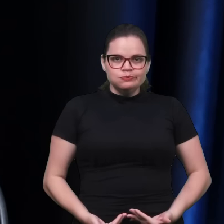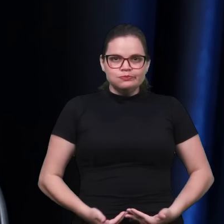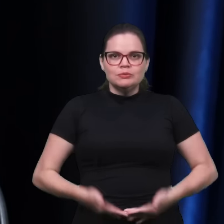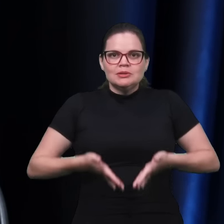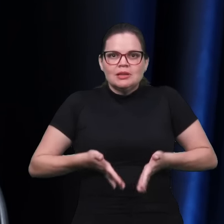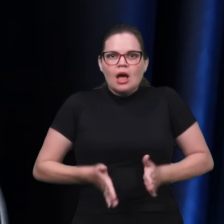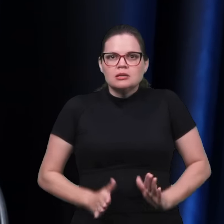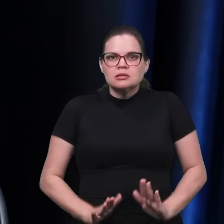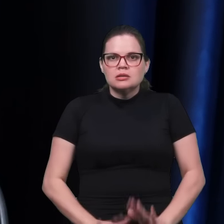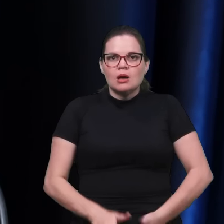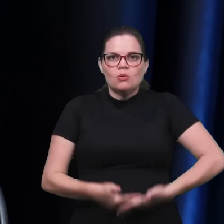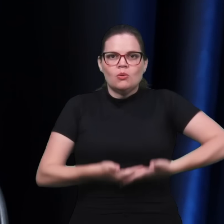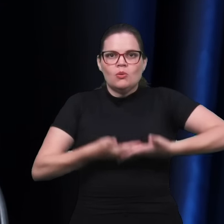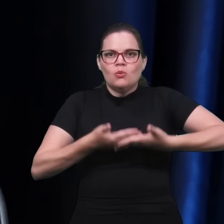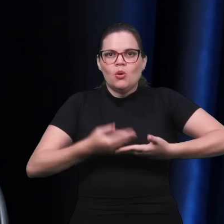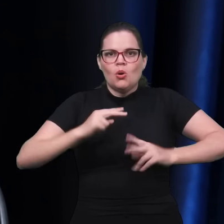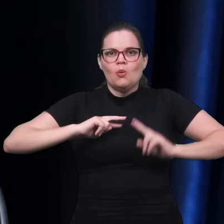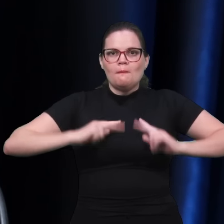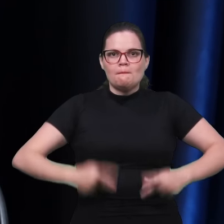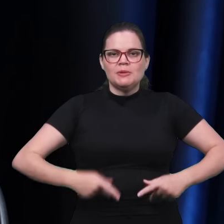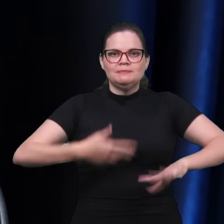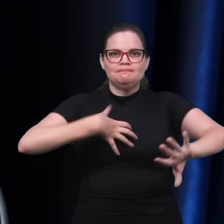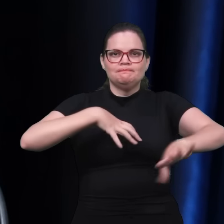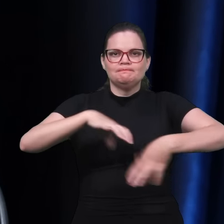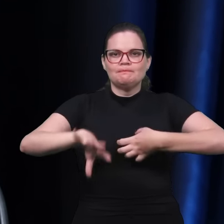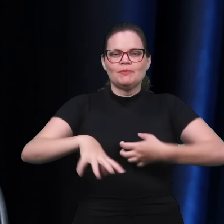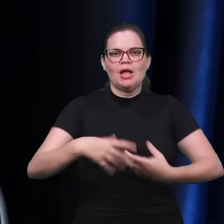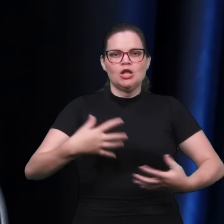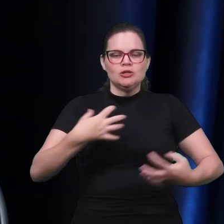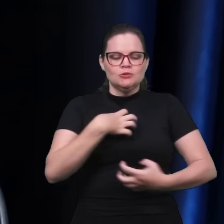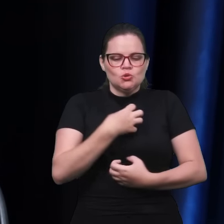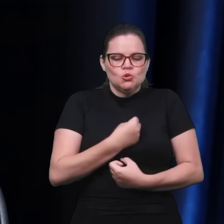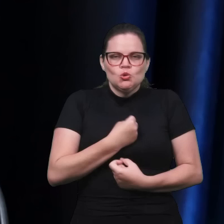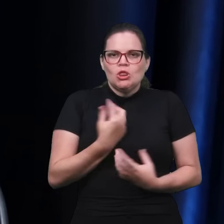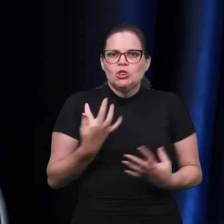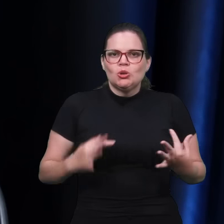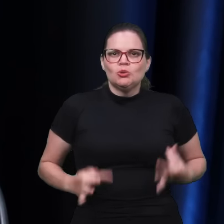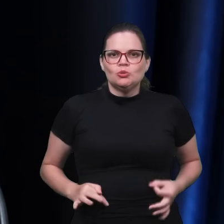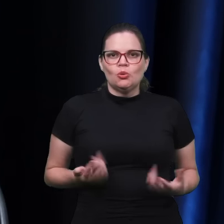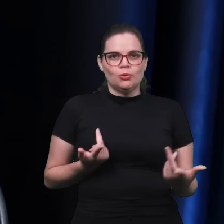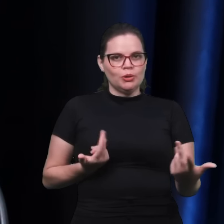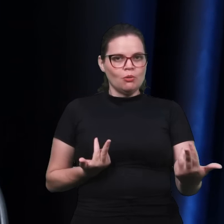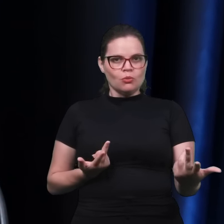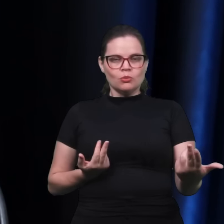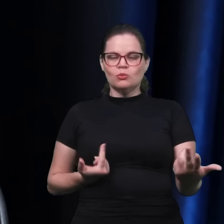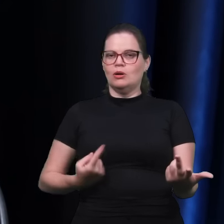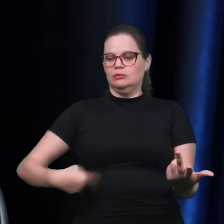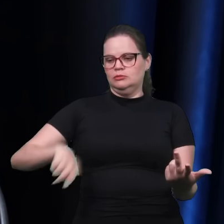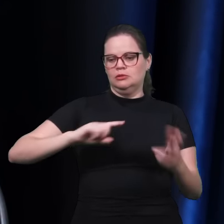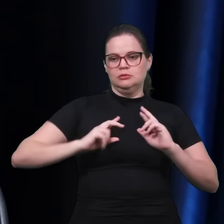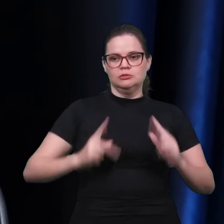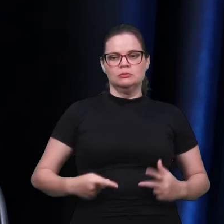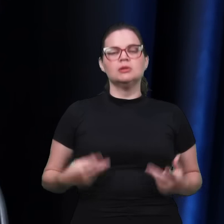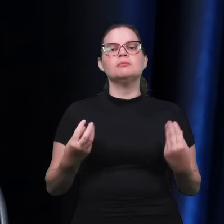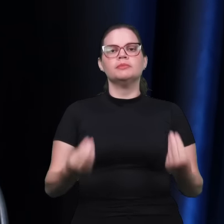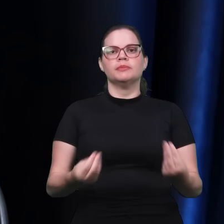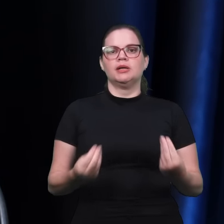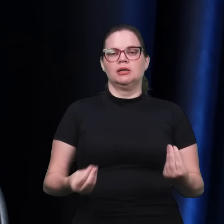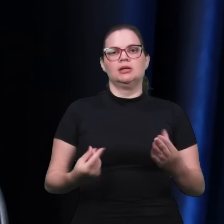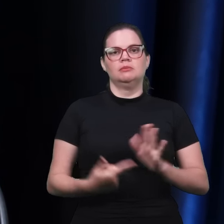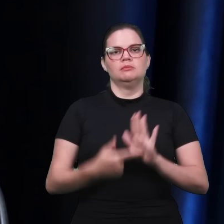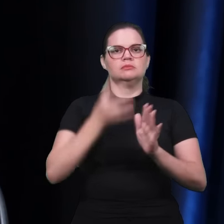do homem para que o homem fosse resgatado, né? Então, aqui mostrando o amor de